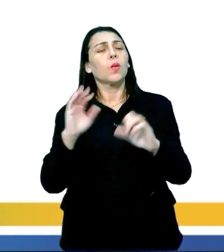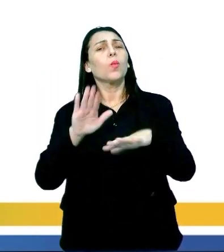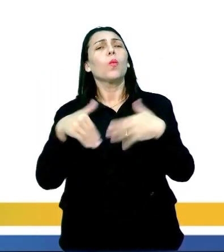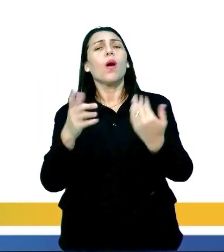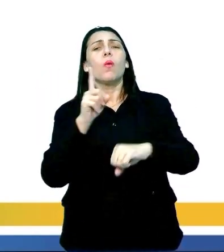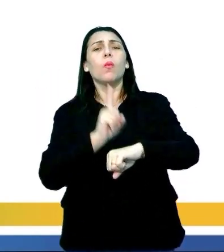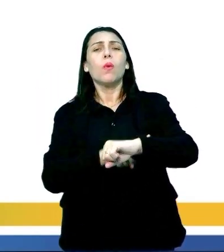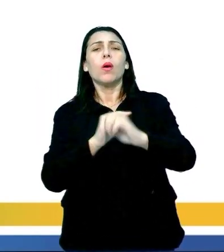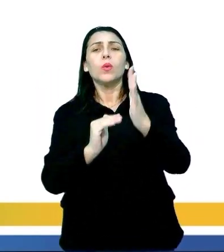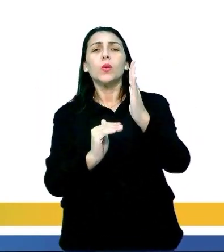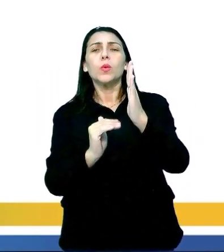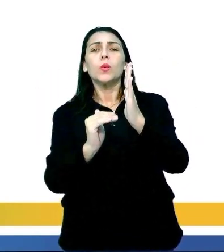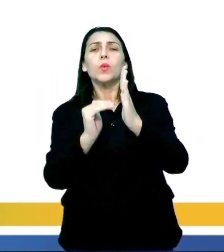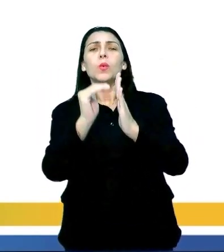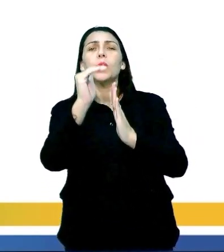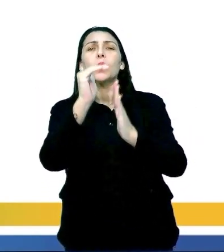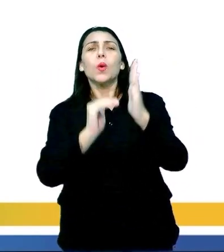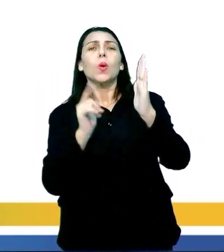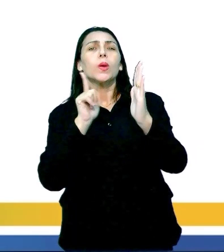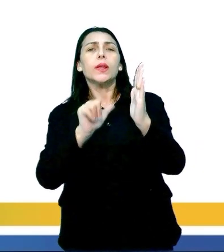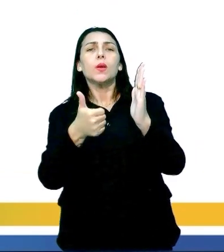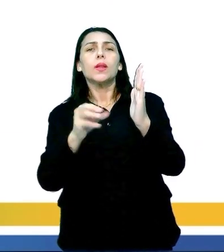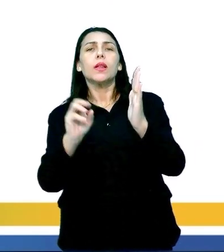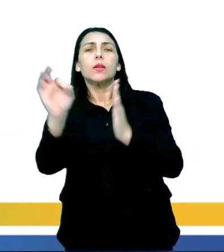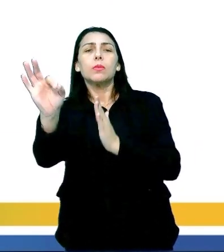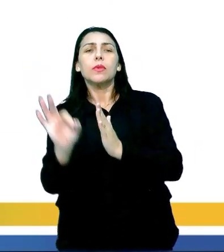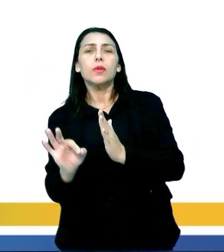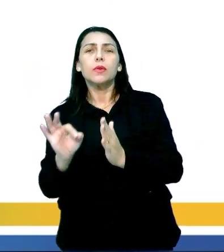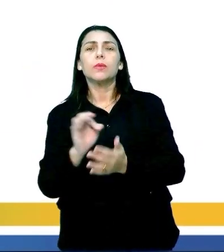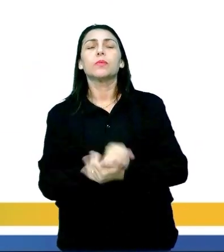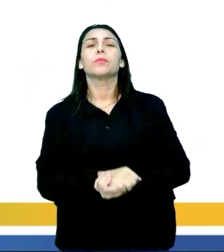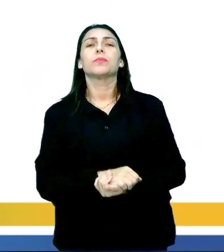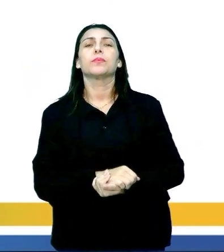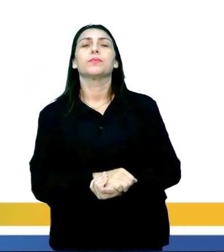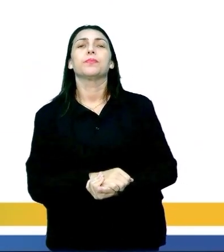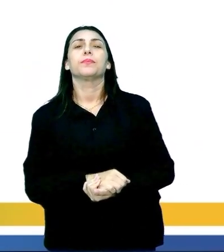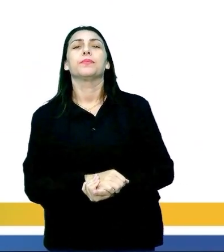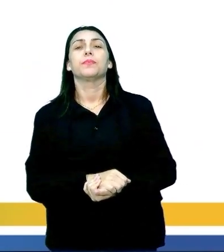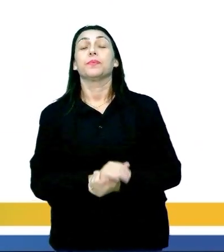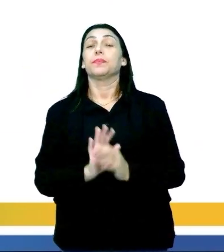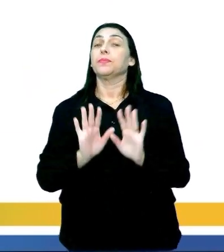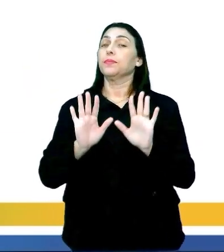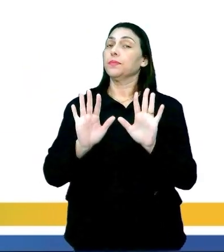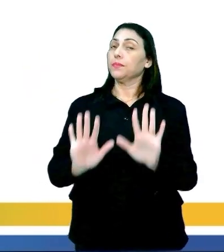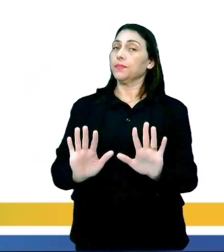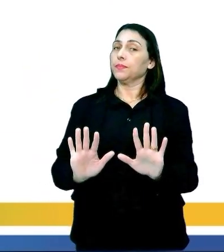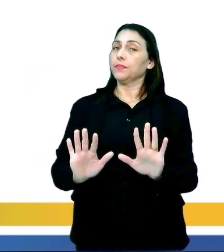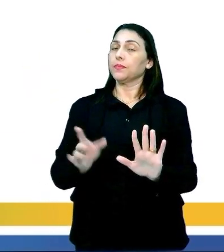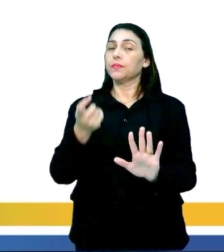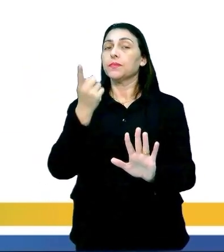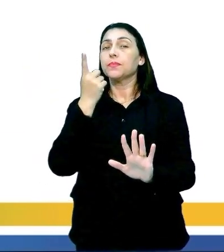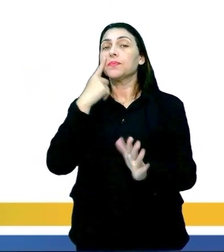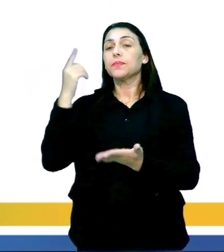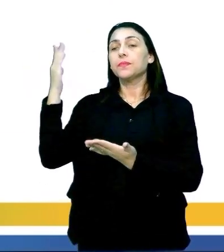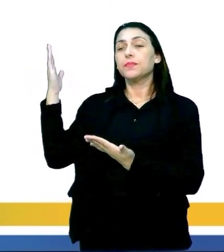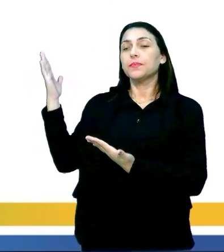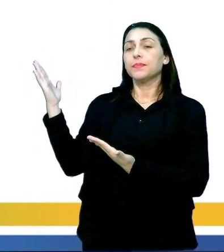horas o nível da bateria atingiu 10%? Opa! Então olha